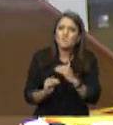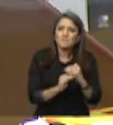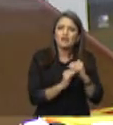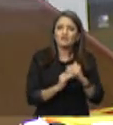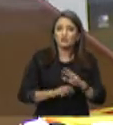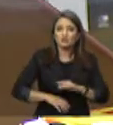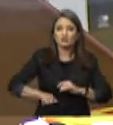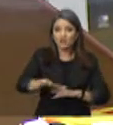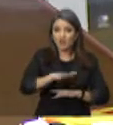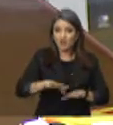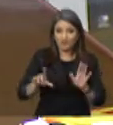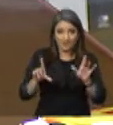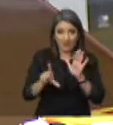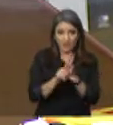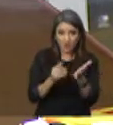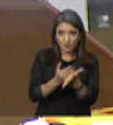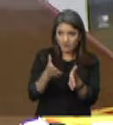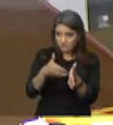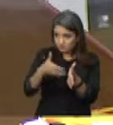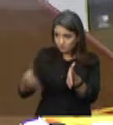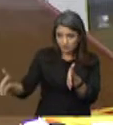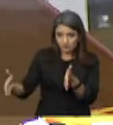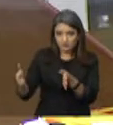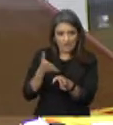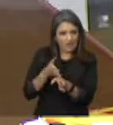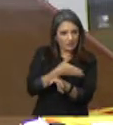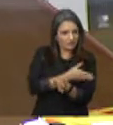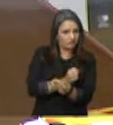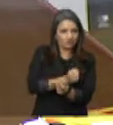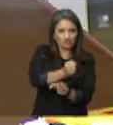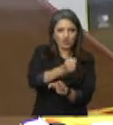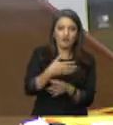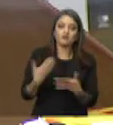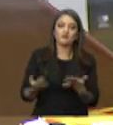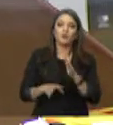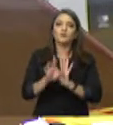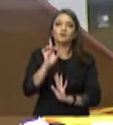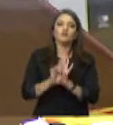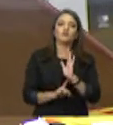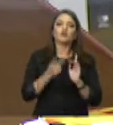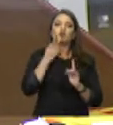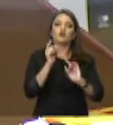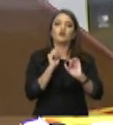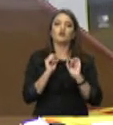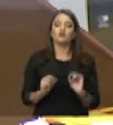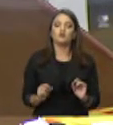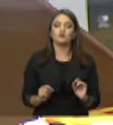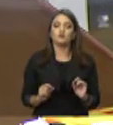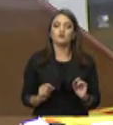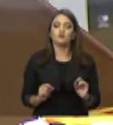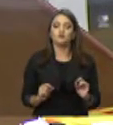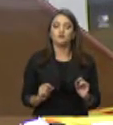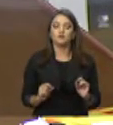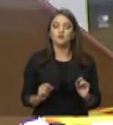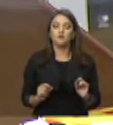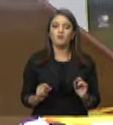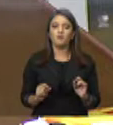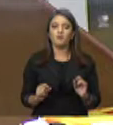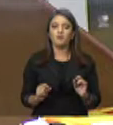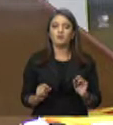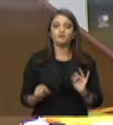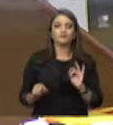a irretroatividade o direito é prescritivo e a sua interatividade como tal volta-se naturalmente